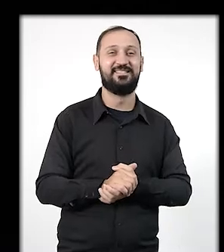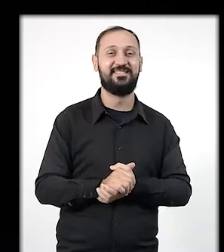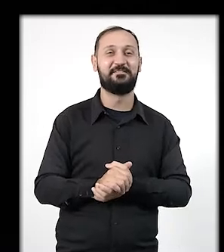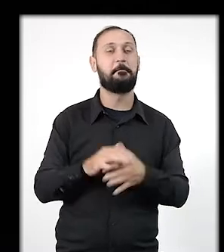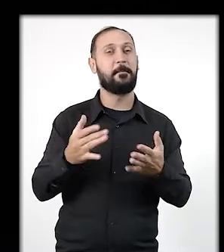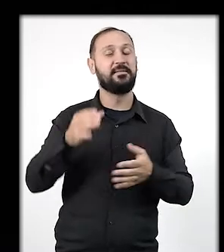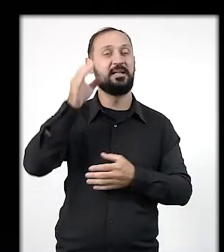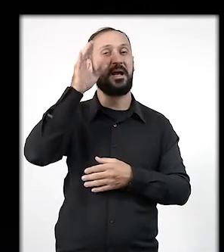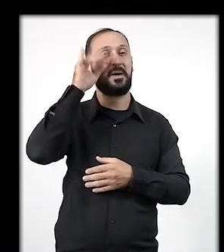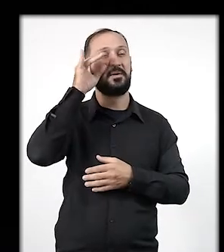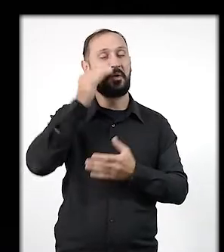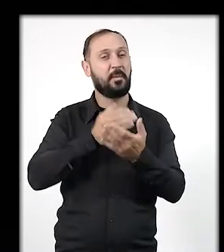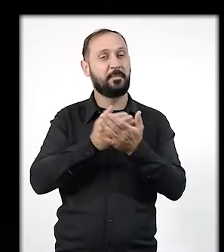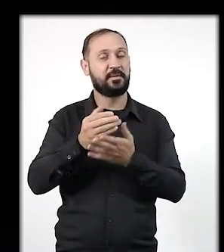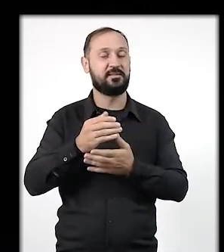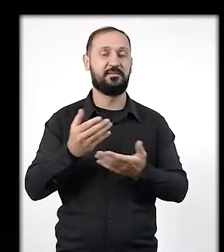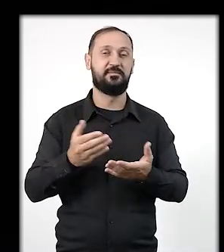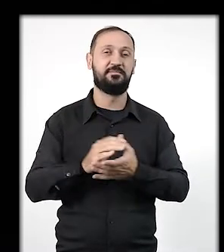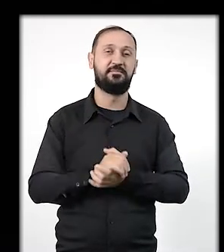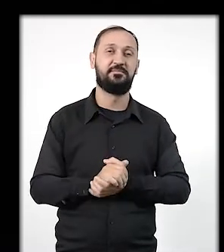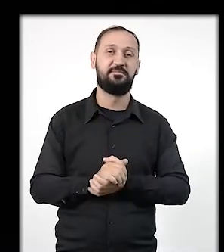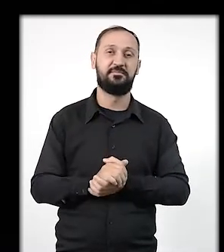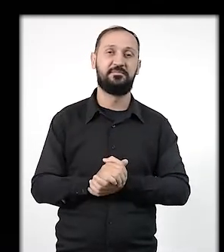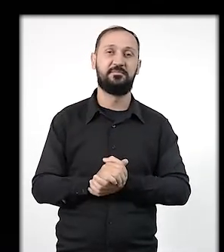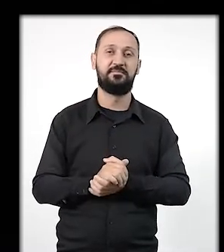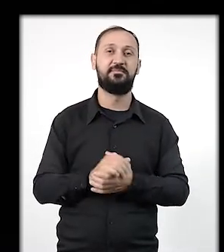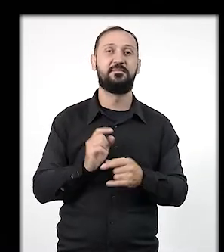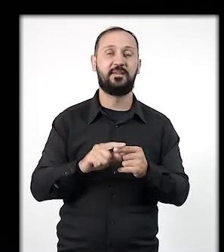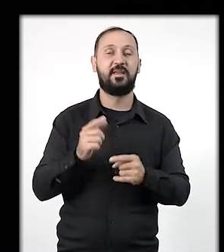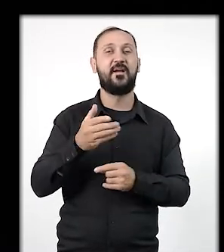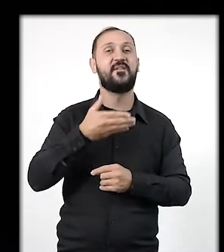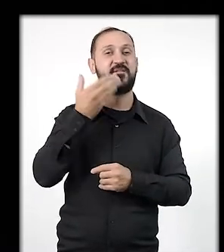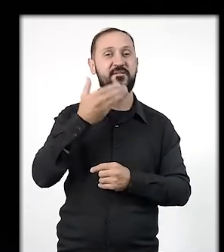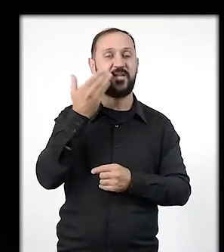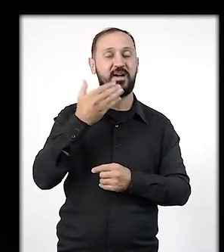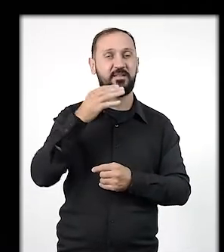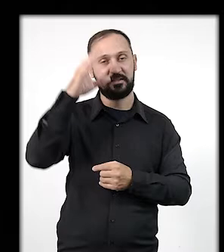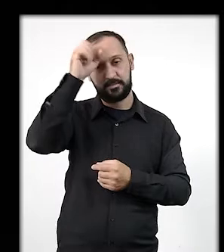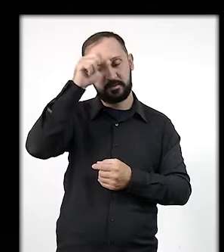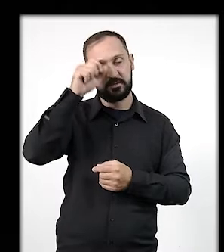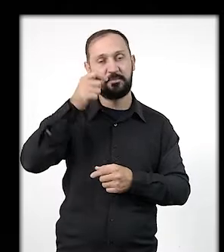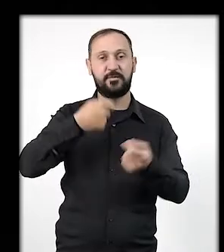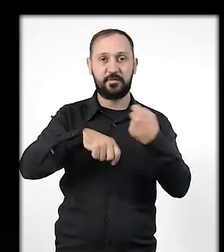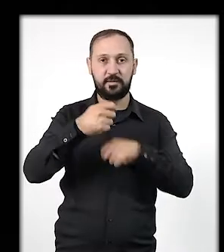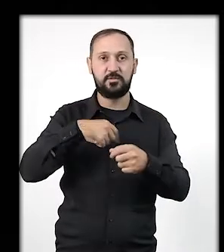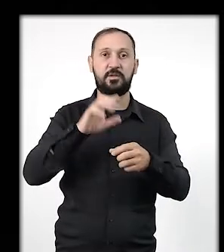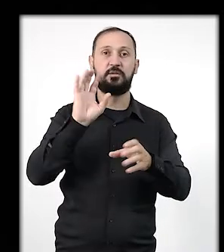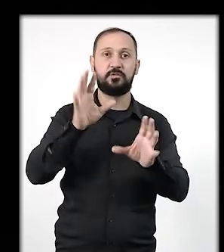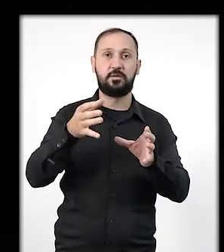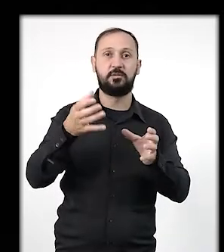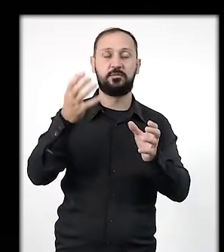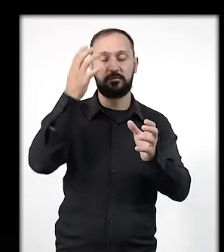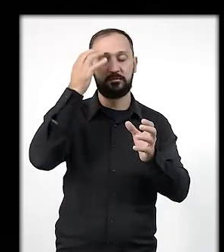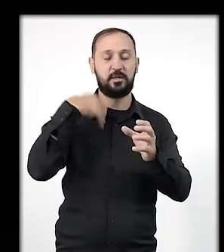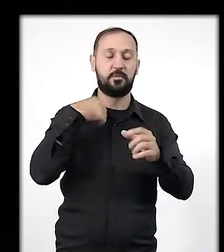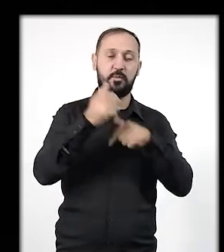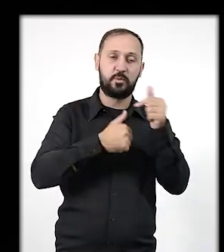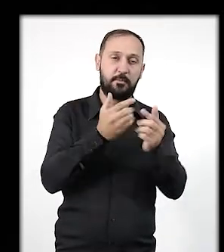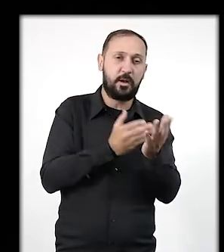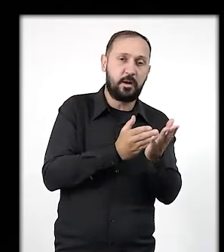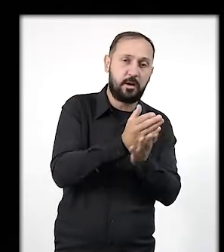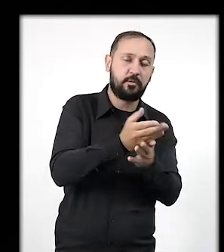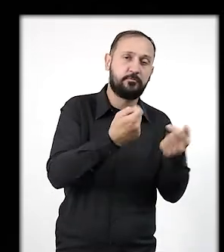Mas a curiosidade vem aí, Thiago, porque é fácil entender que a alfabetização financeira está no nosso cerne de atuação